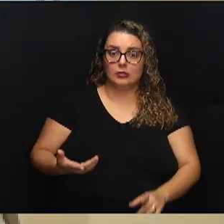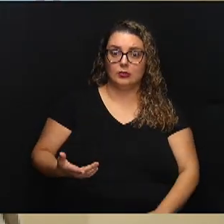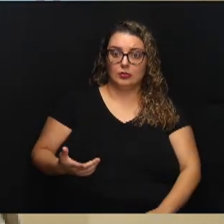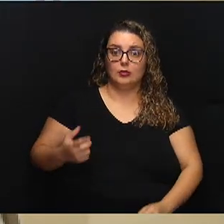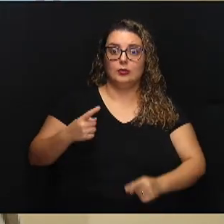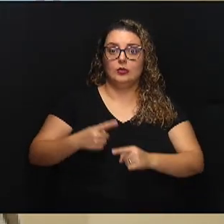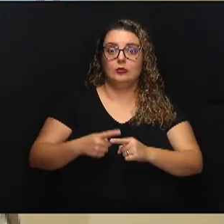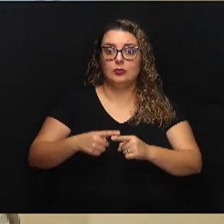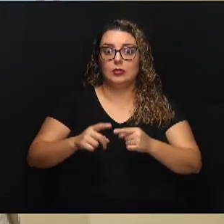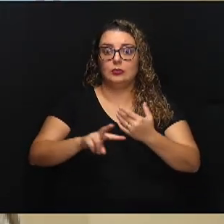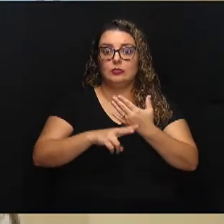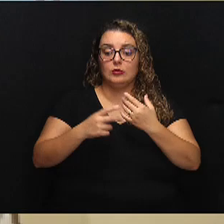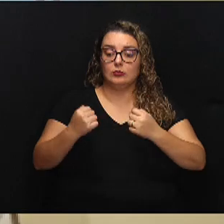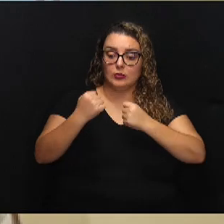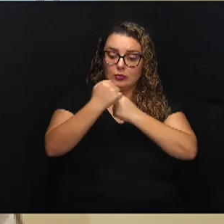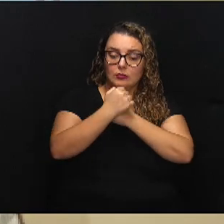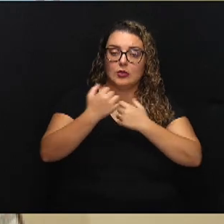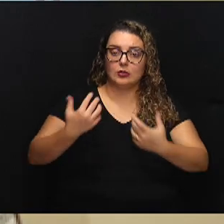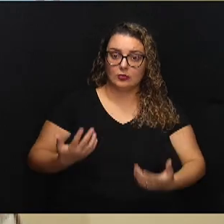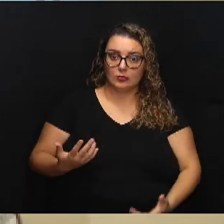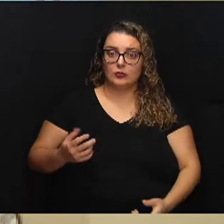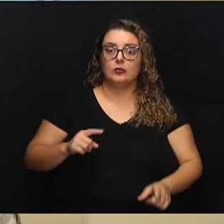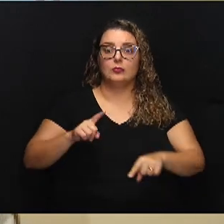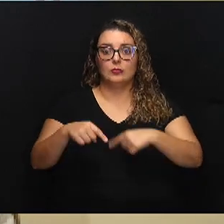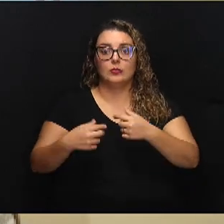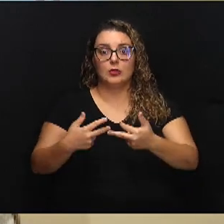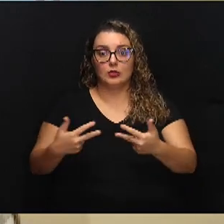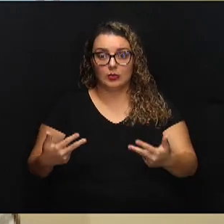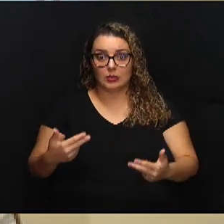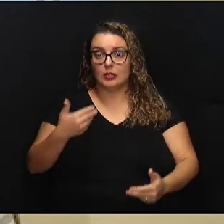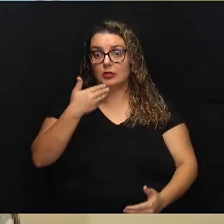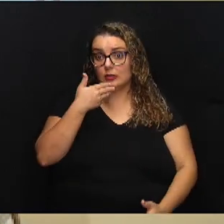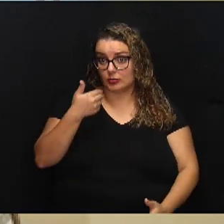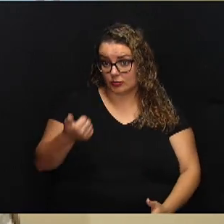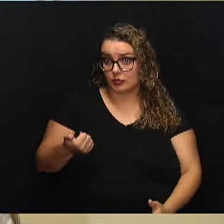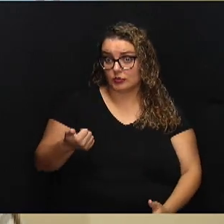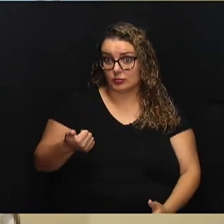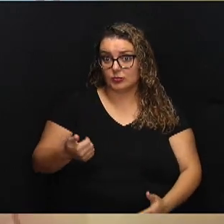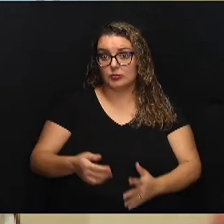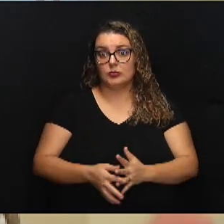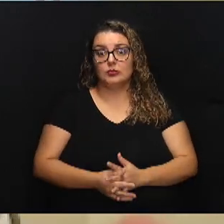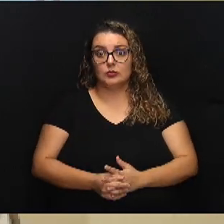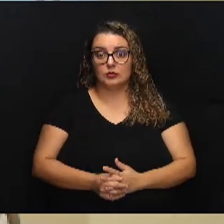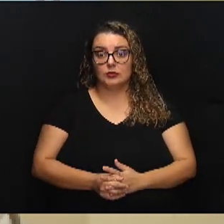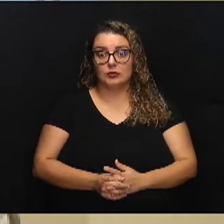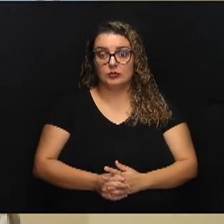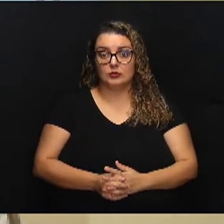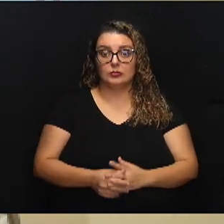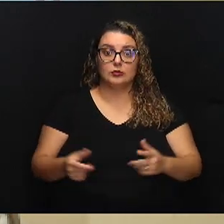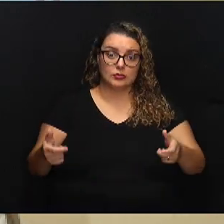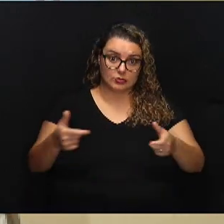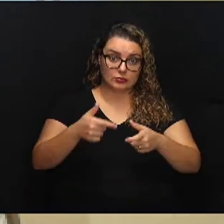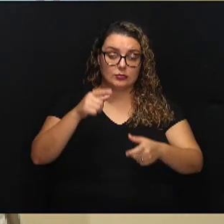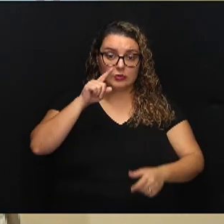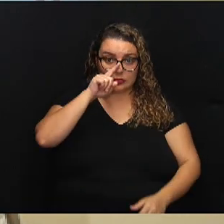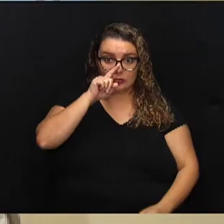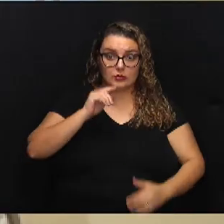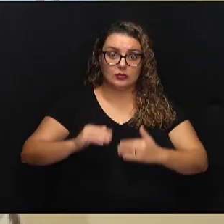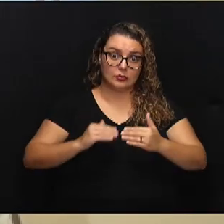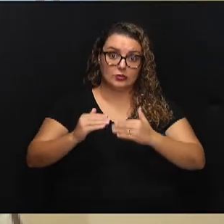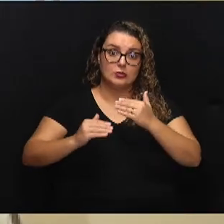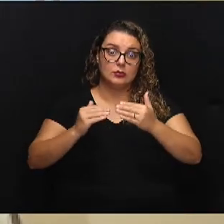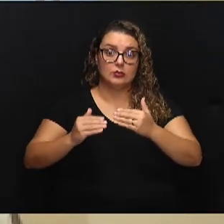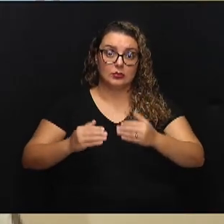tendo um efeito protetivo. Outra coisa que melhora, diminui o risco, né, de desenvolver o câncer